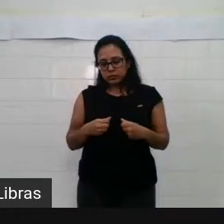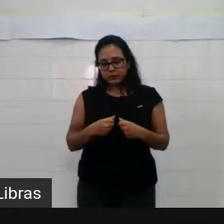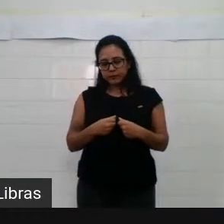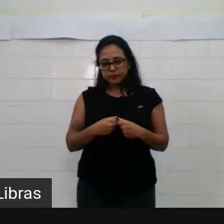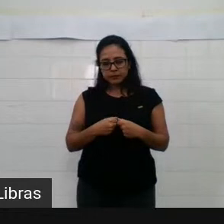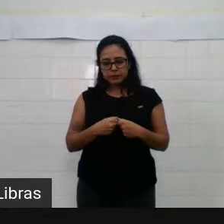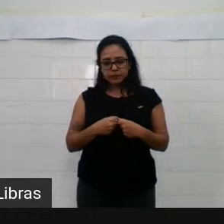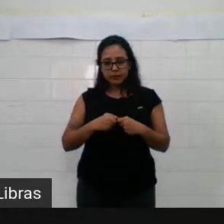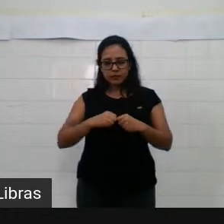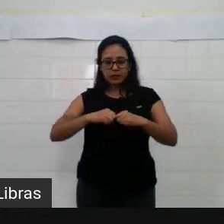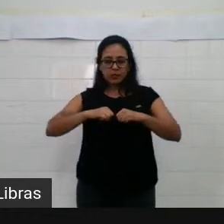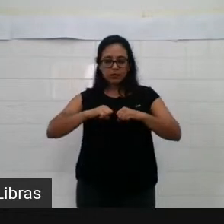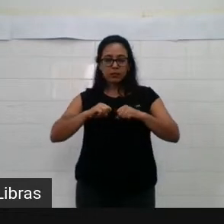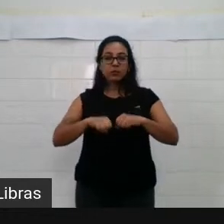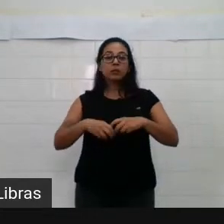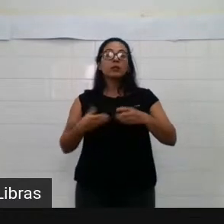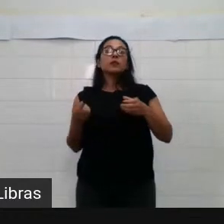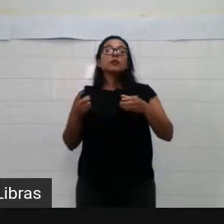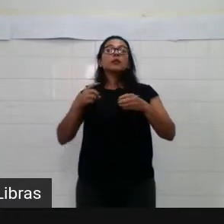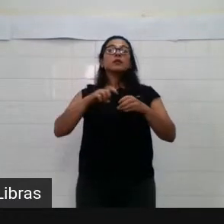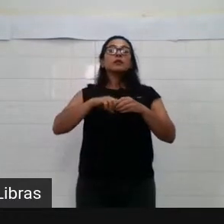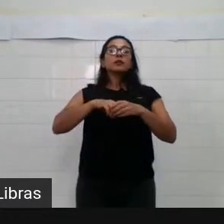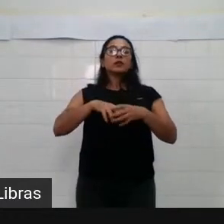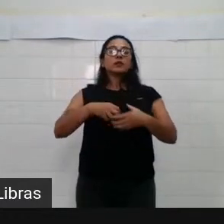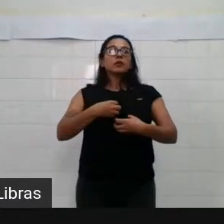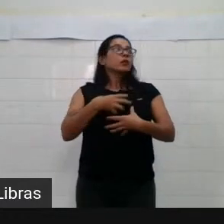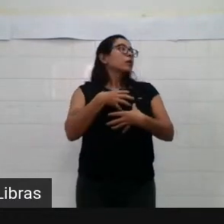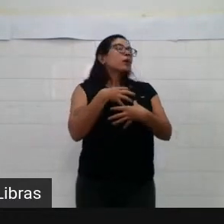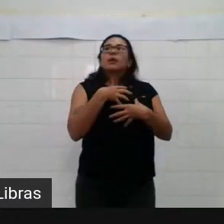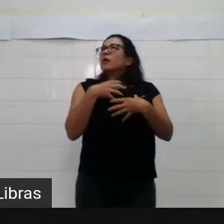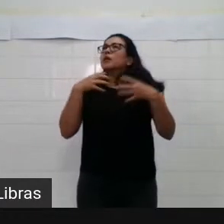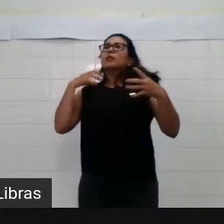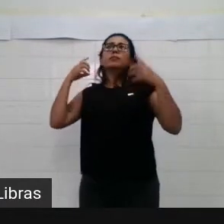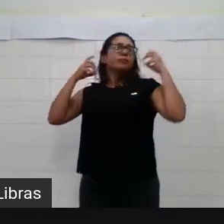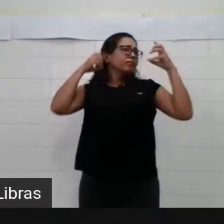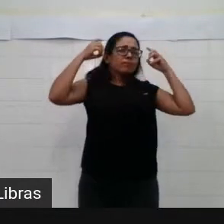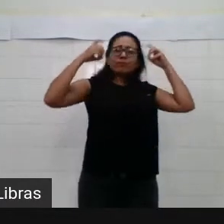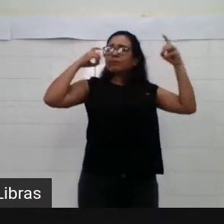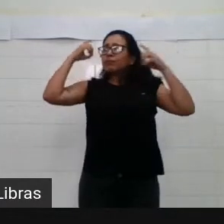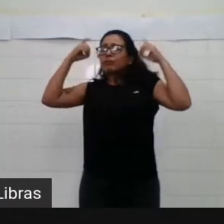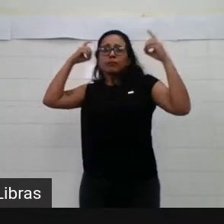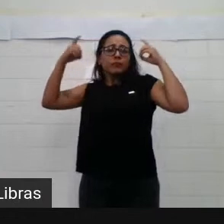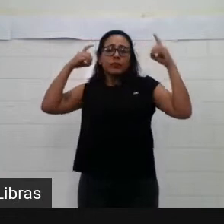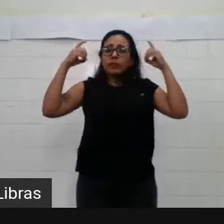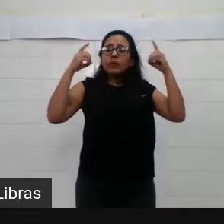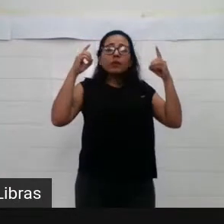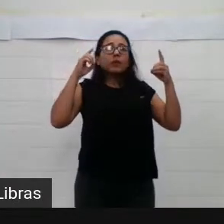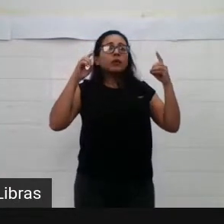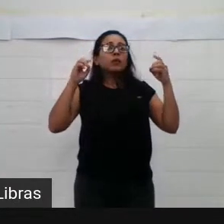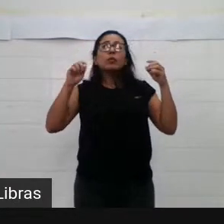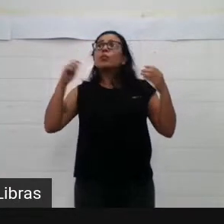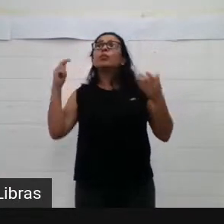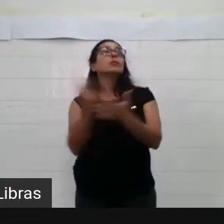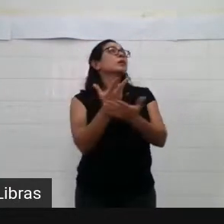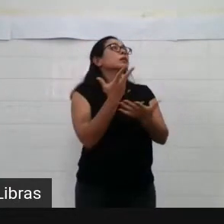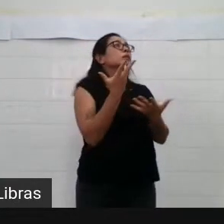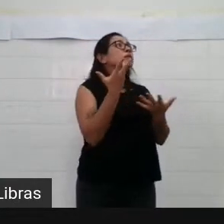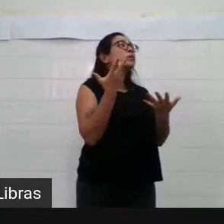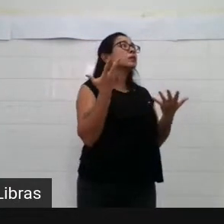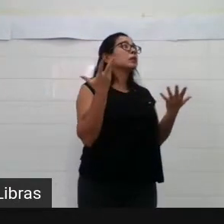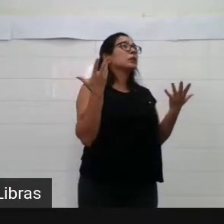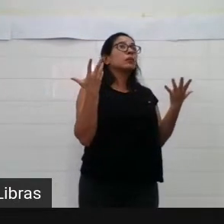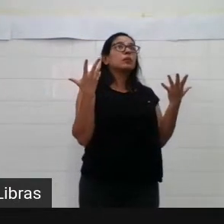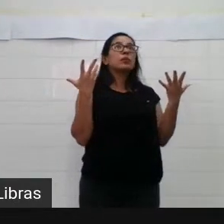quando voltou a si, ficou atordoada. O que havia acontecido?